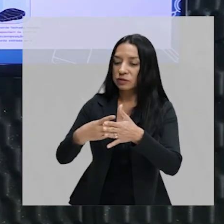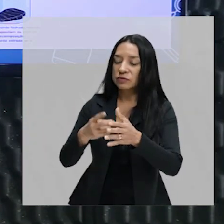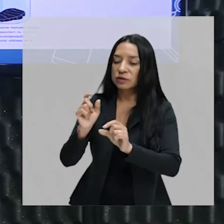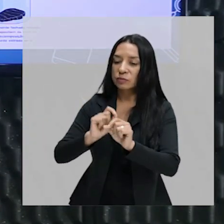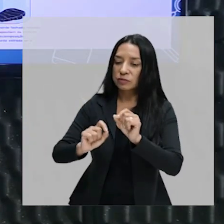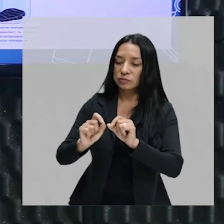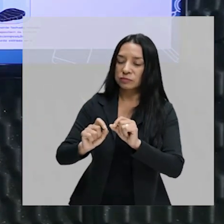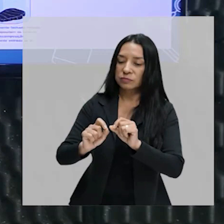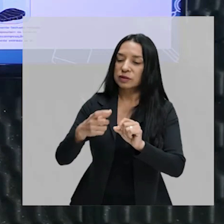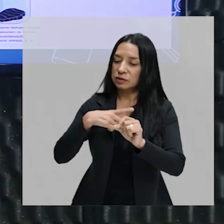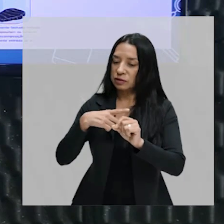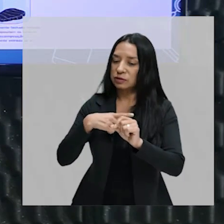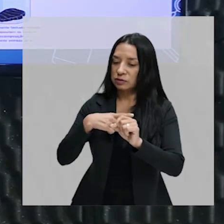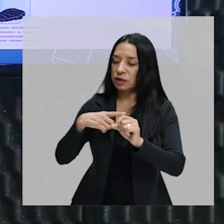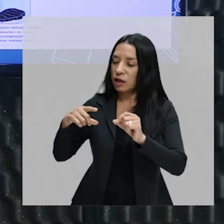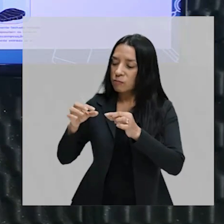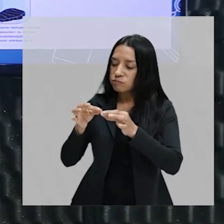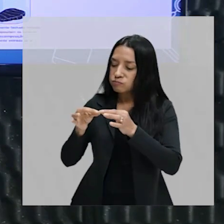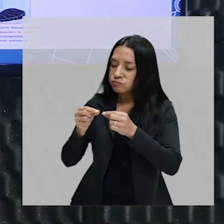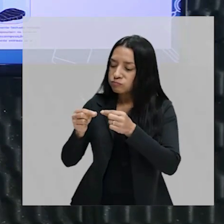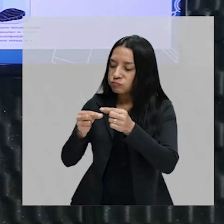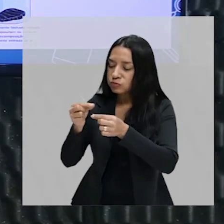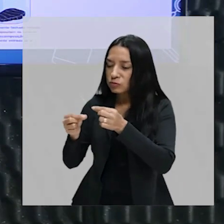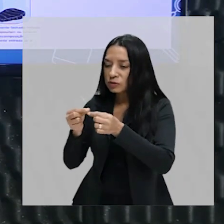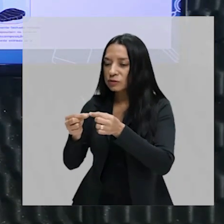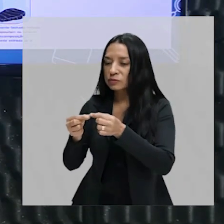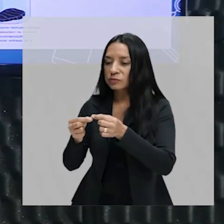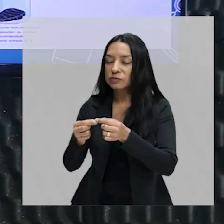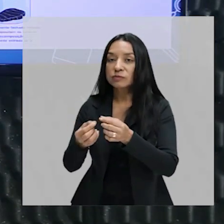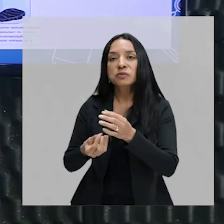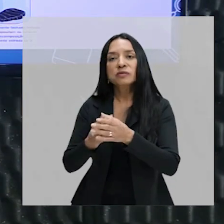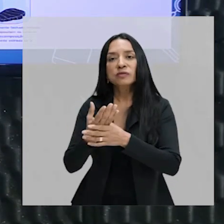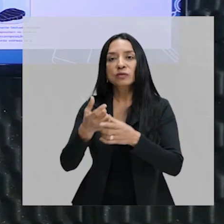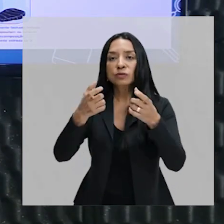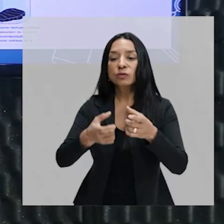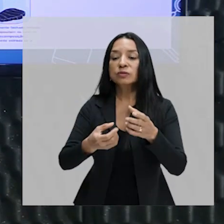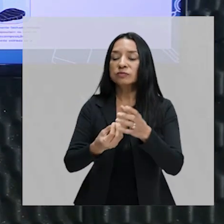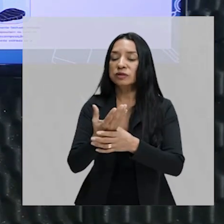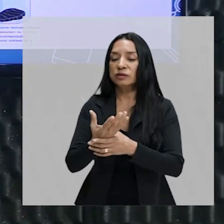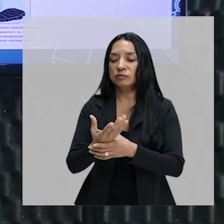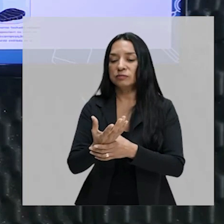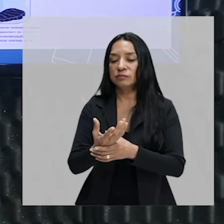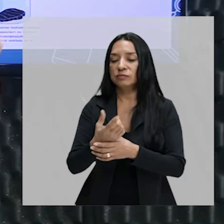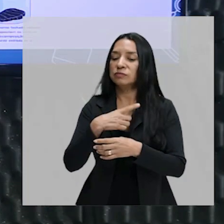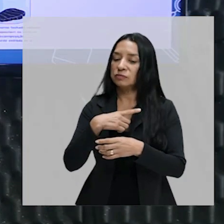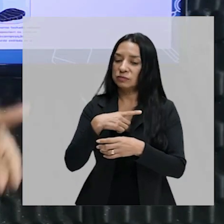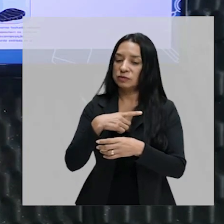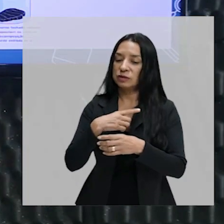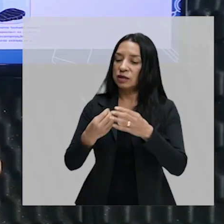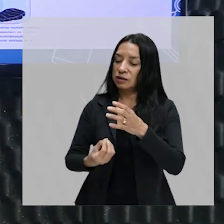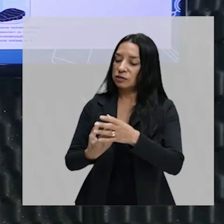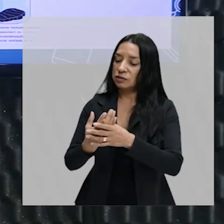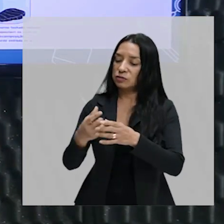que eles tinham microrganismos dentro dele e esses seres vivos de onde é que eles vieram só puderam ter sido